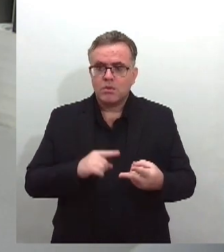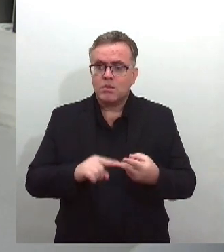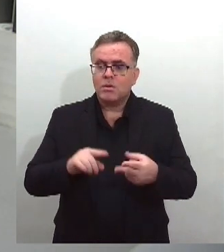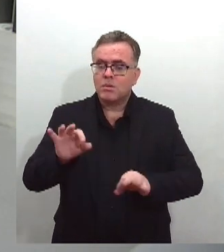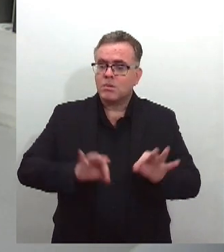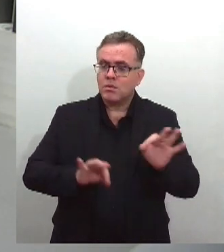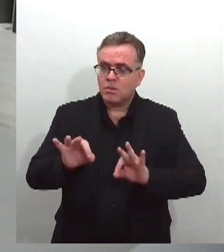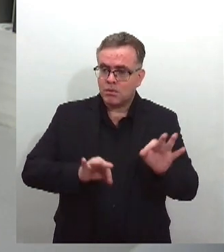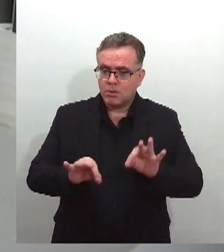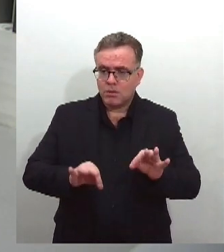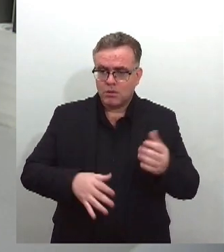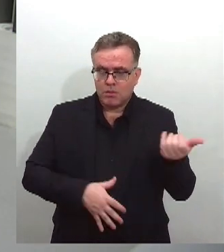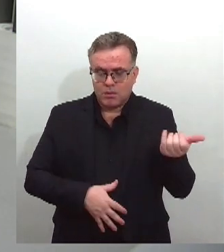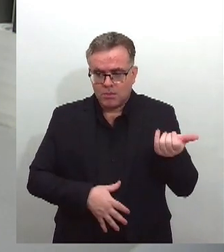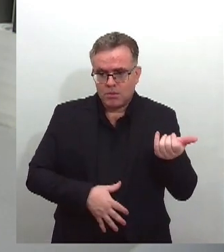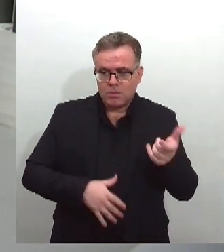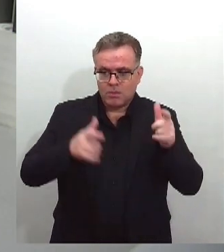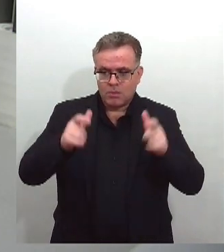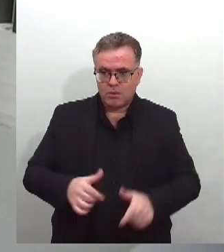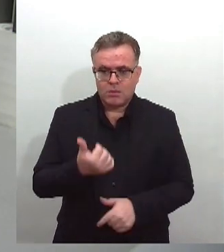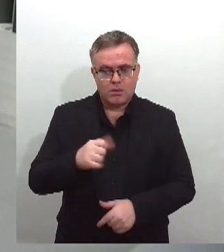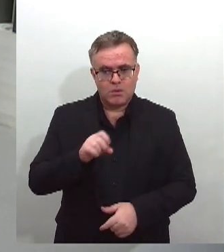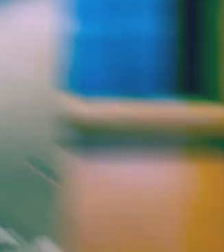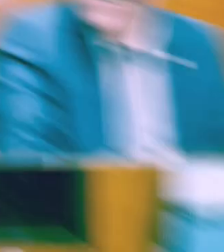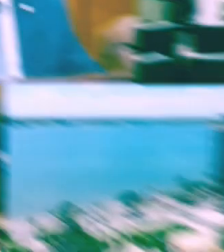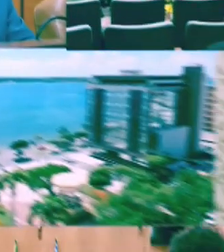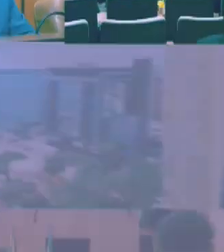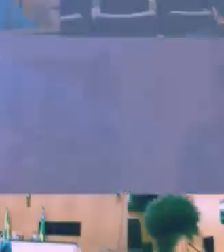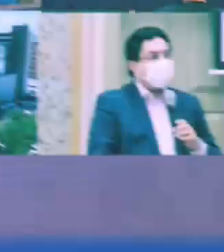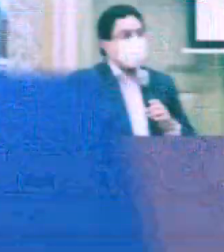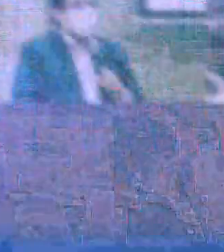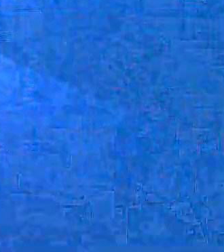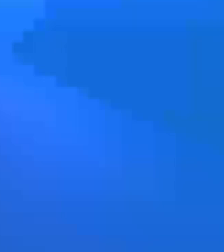do bairro 18 do Forte. A gente volta já.